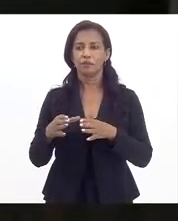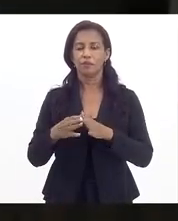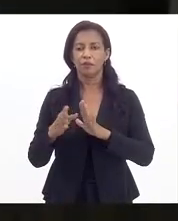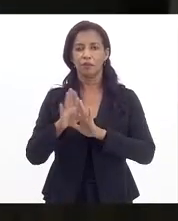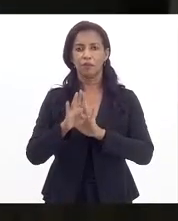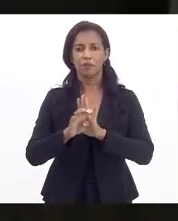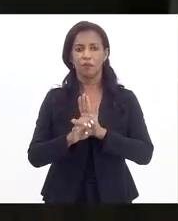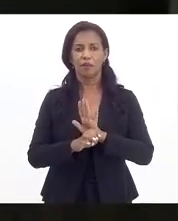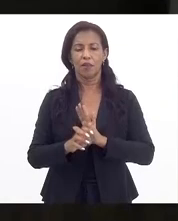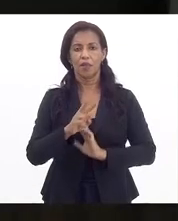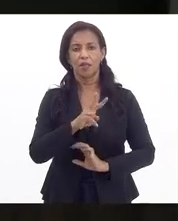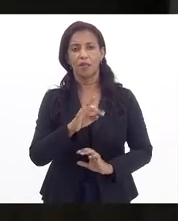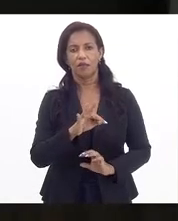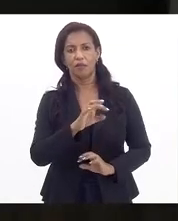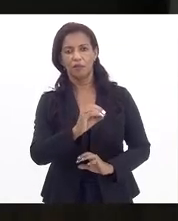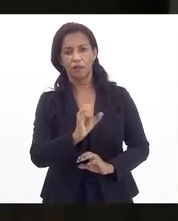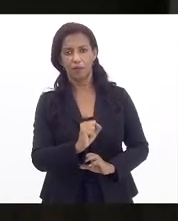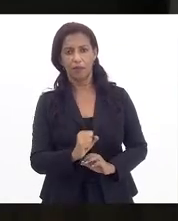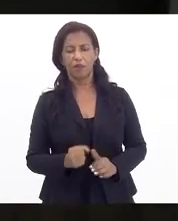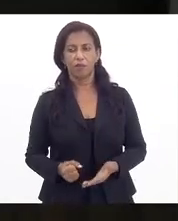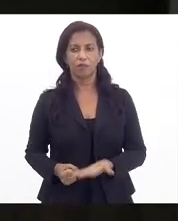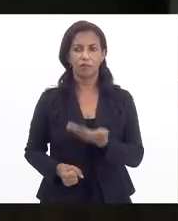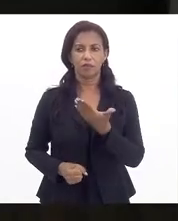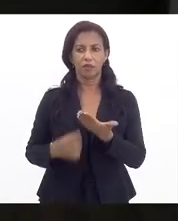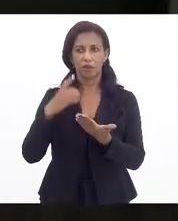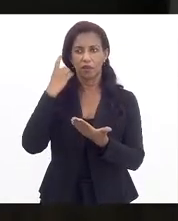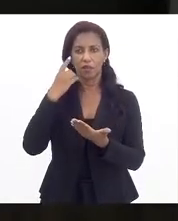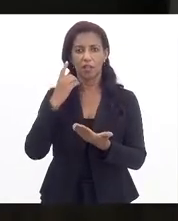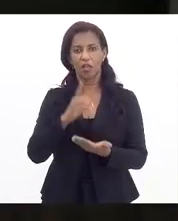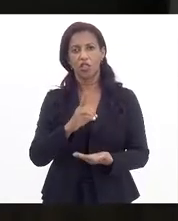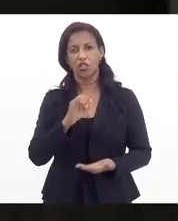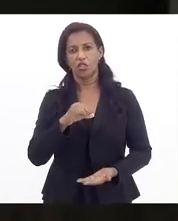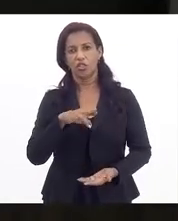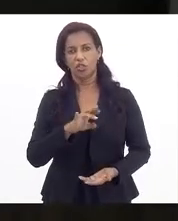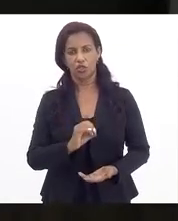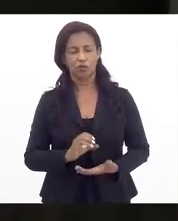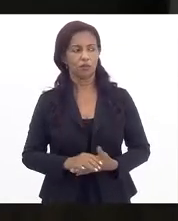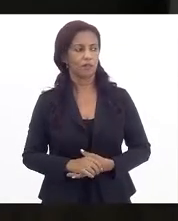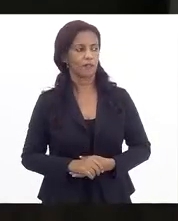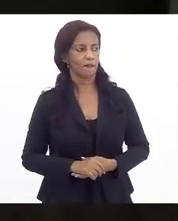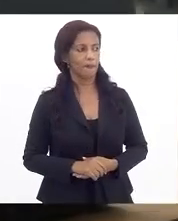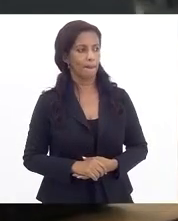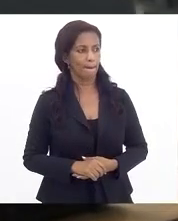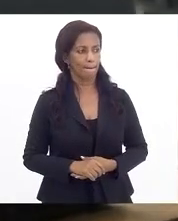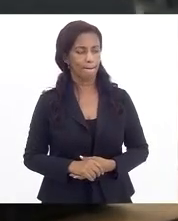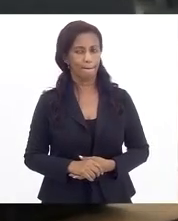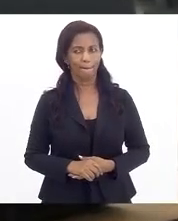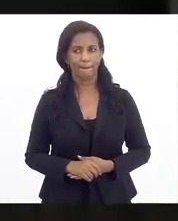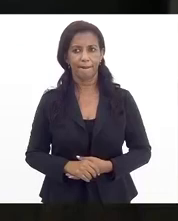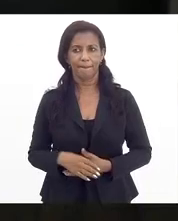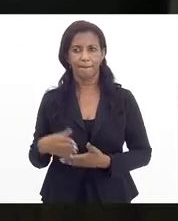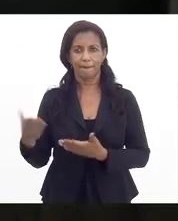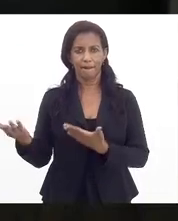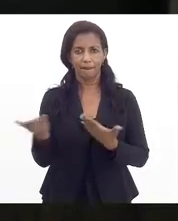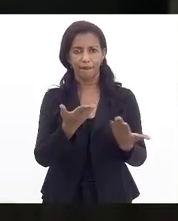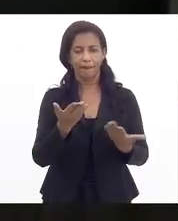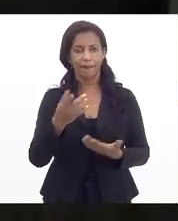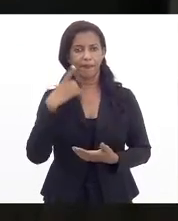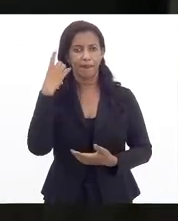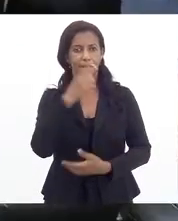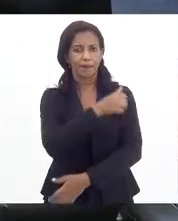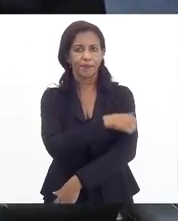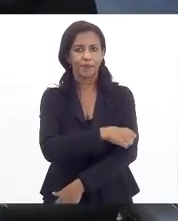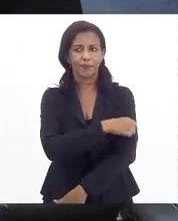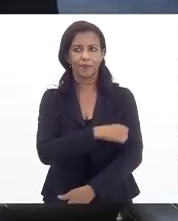de emendas constitucionais e vetos excelentíssimo Deputado Marcelo Dino passa a palavra para deputada enfermeira Rejane